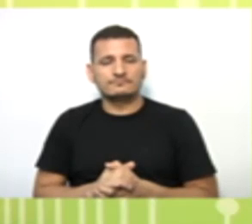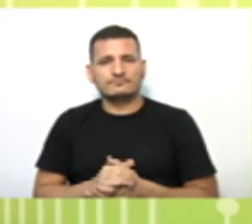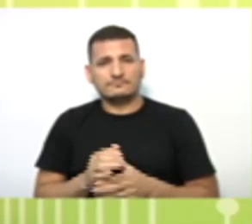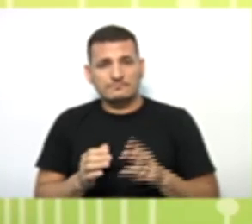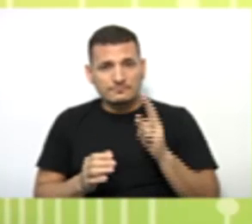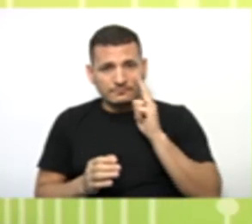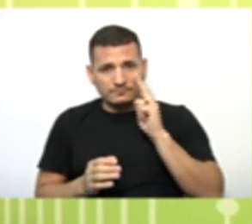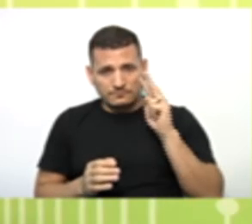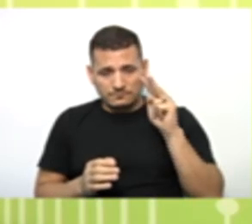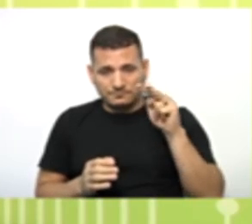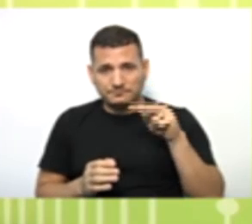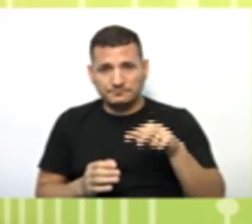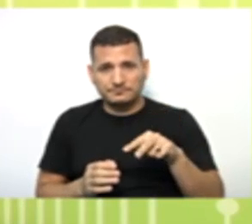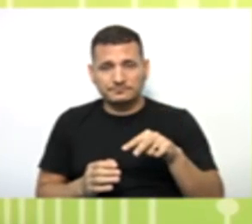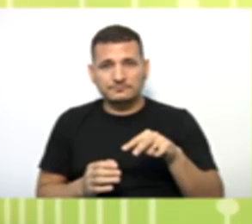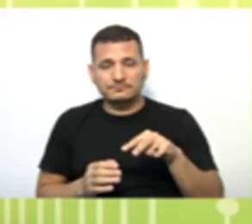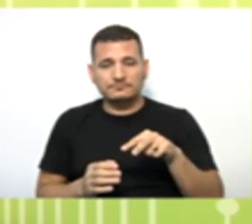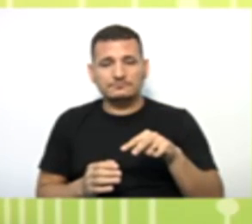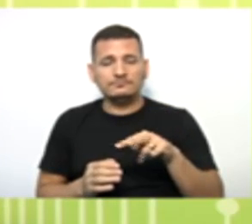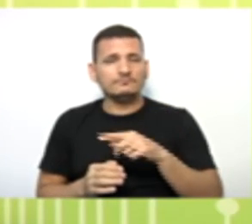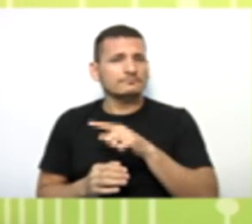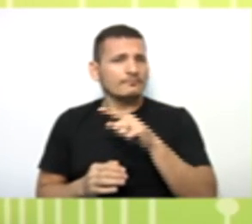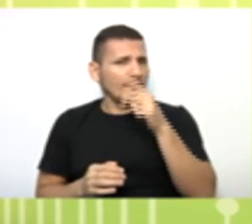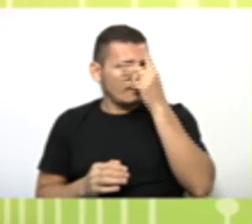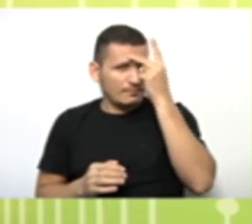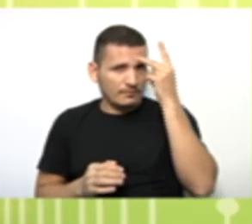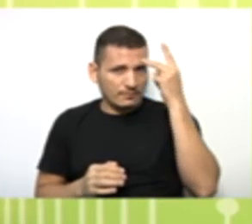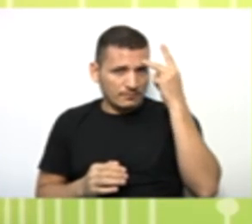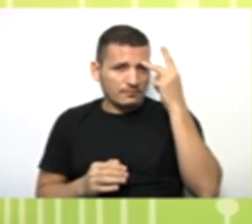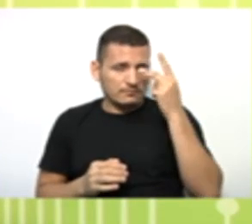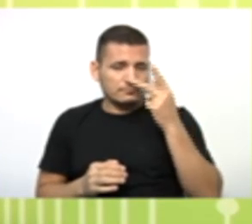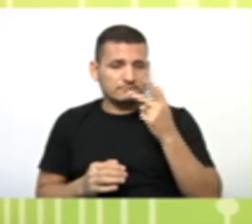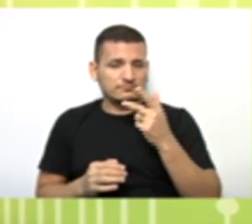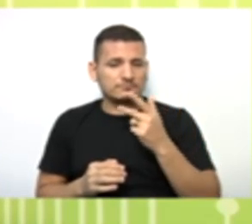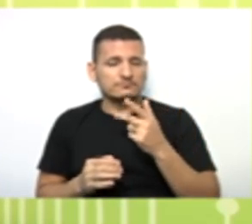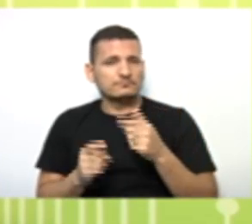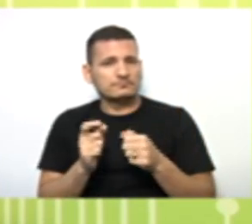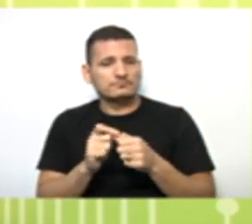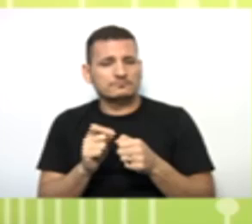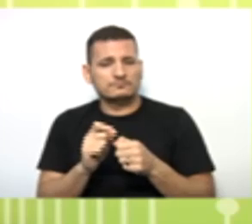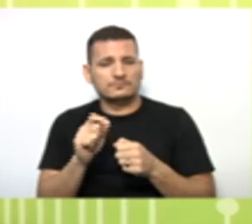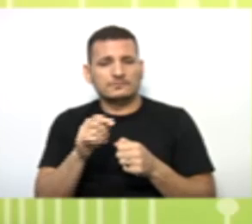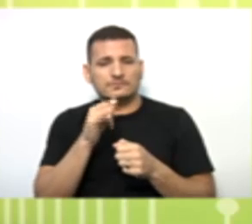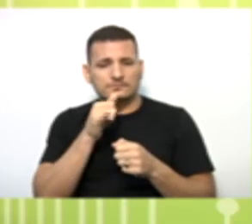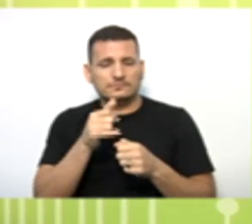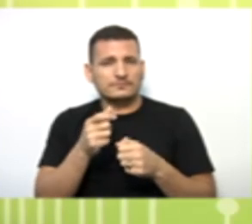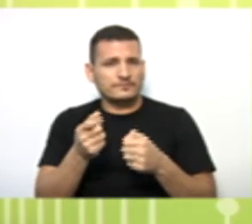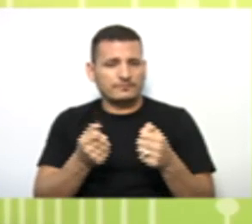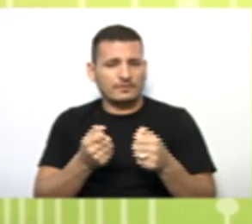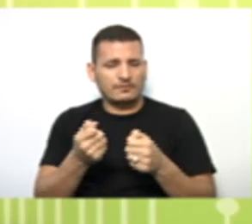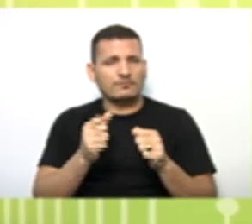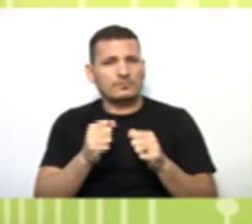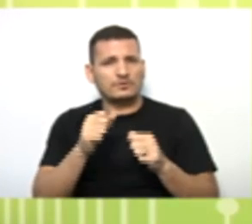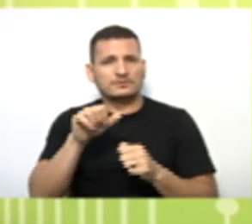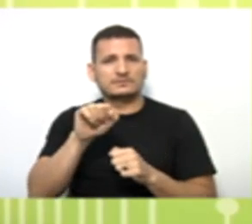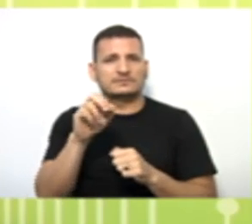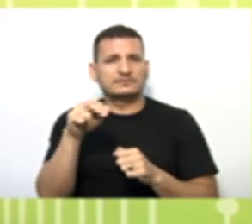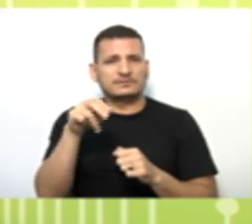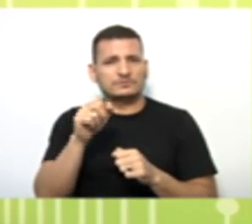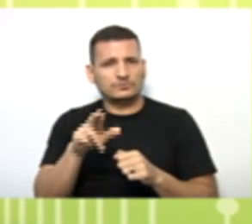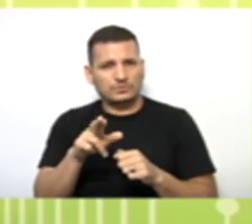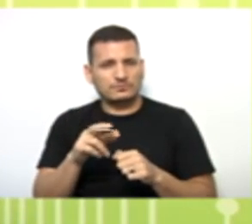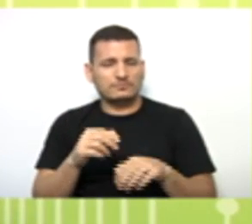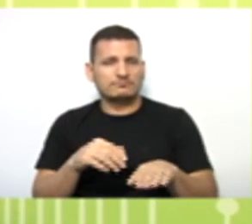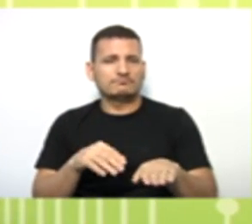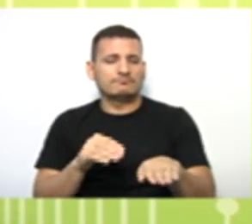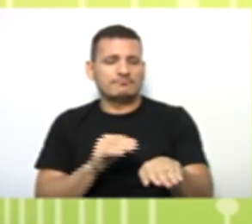parte, as pessoas já pegaram e se aprimoraram bastante em fazer que, poxa, se um carro pode estacionar com sensor, eu posso colocar vários